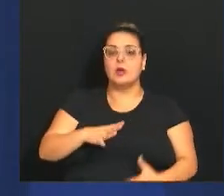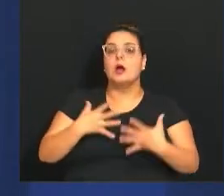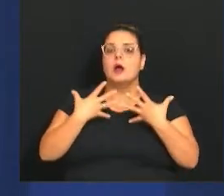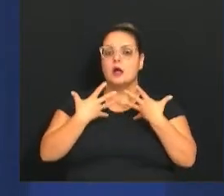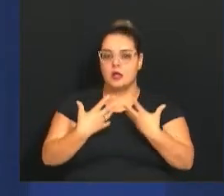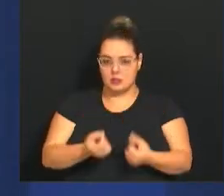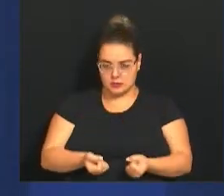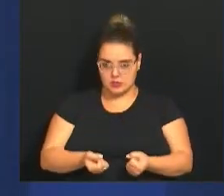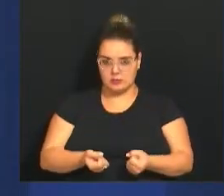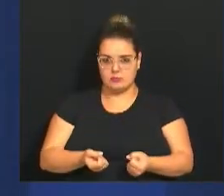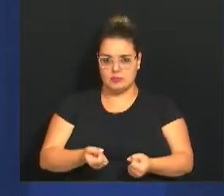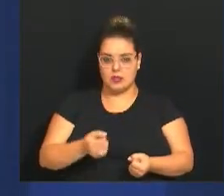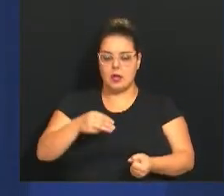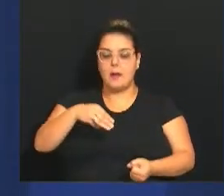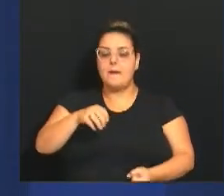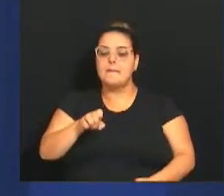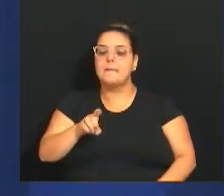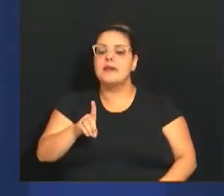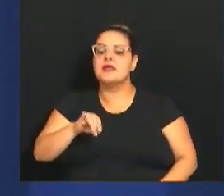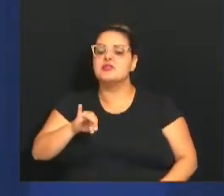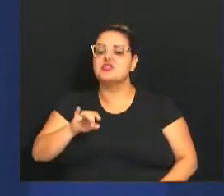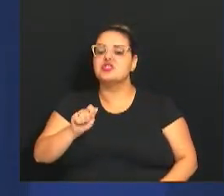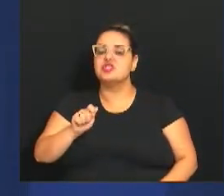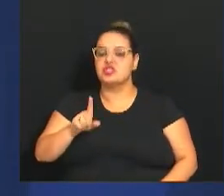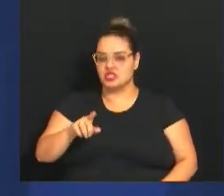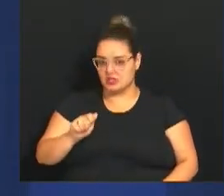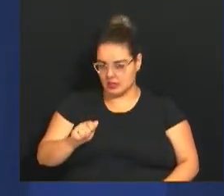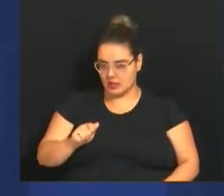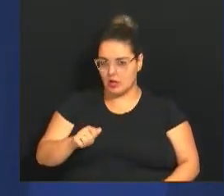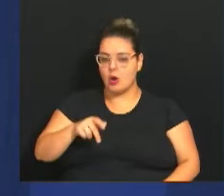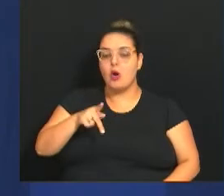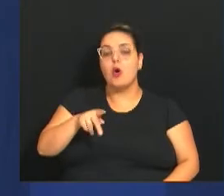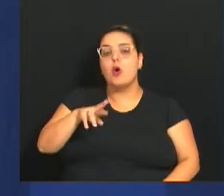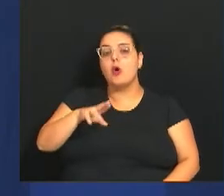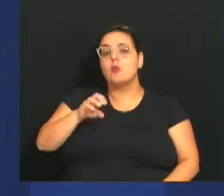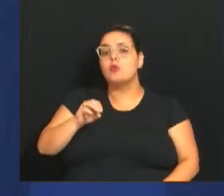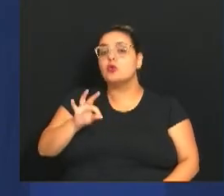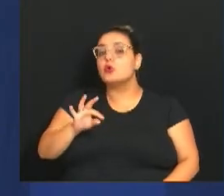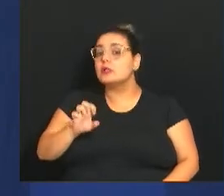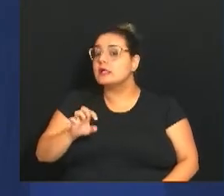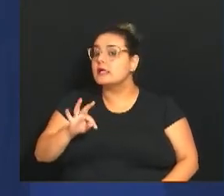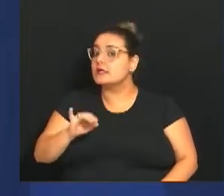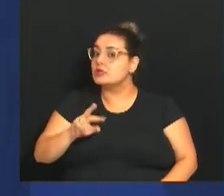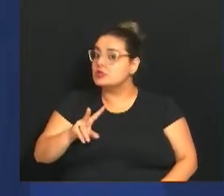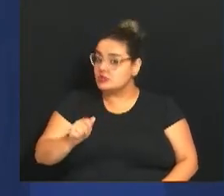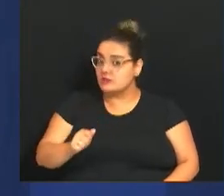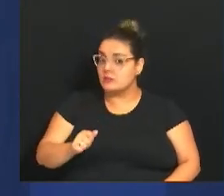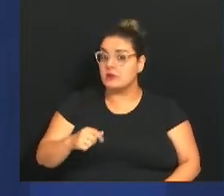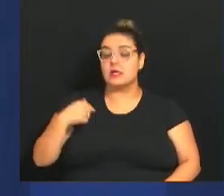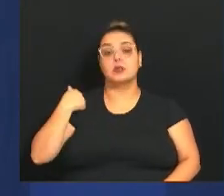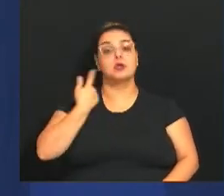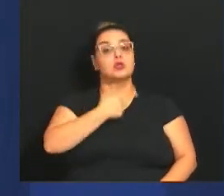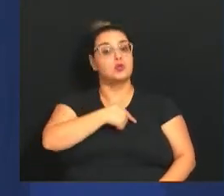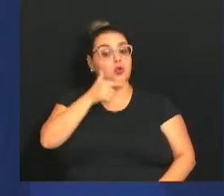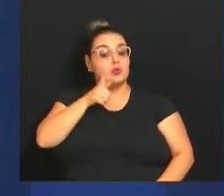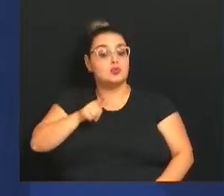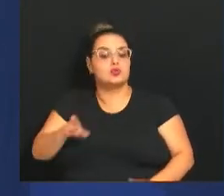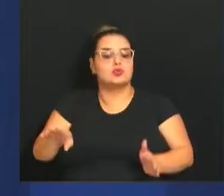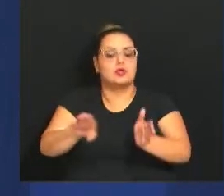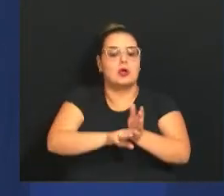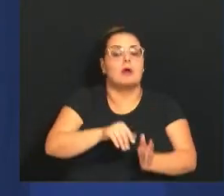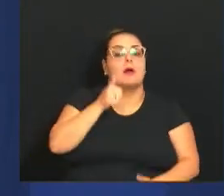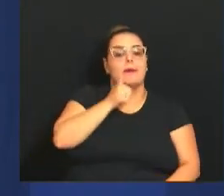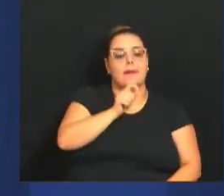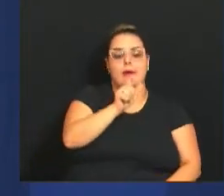e essa mulher não tenha que buscar, né, esses mecanismos, que a gente consiga chegar até ela. Até por conta da sua fala,